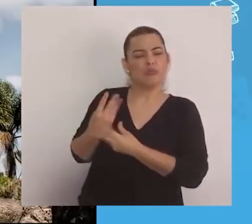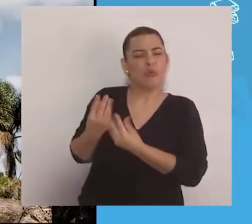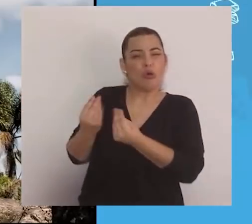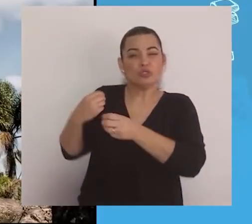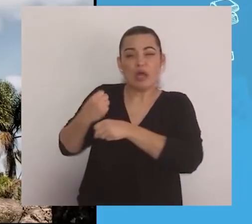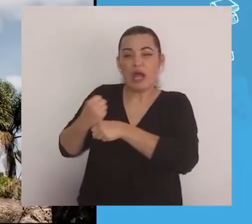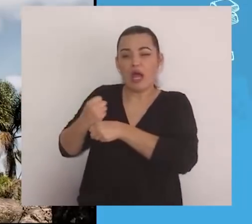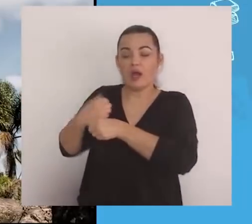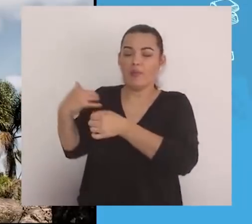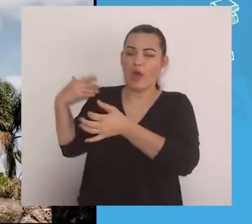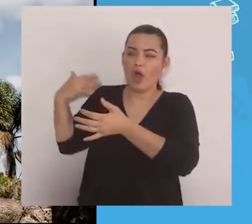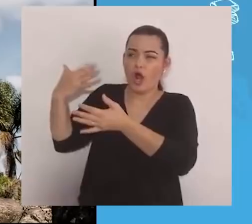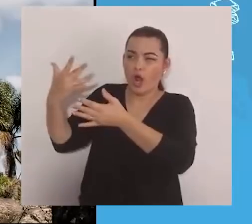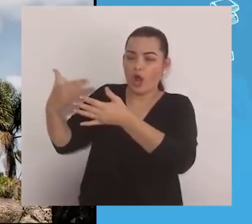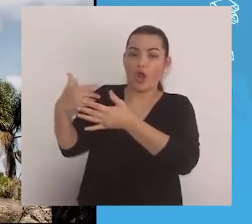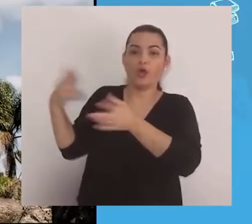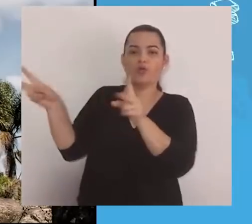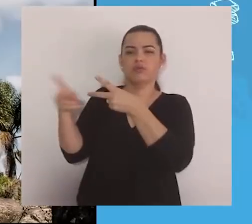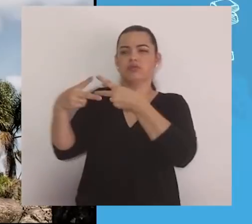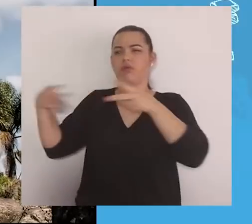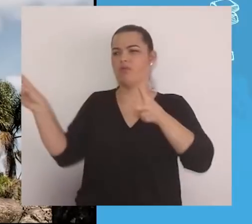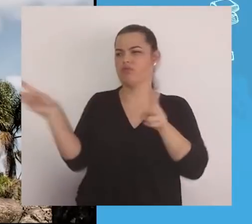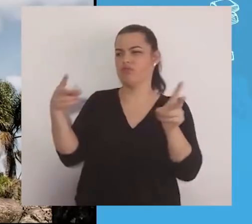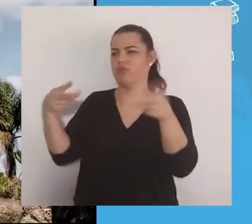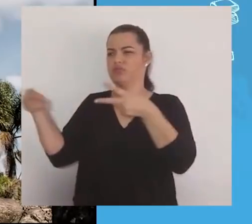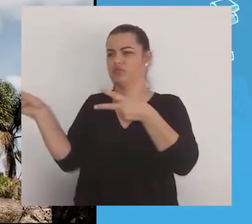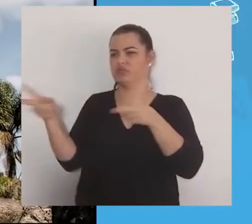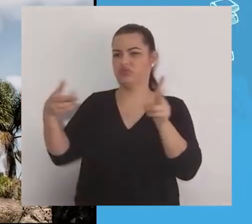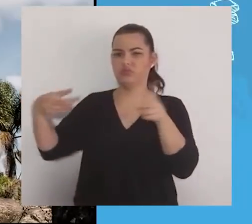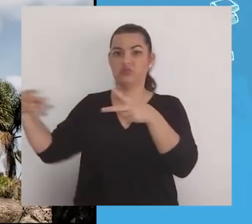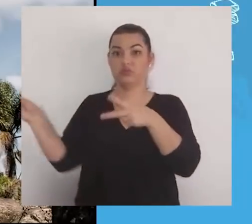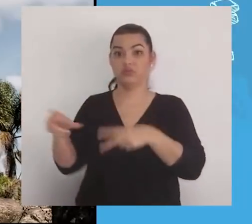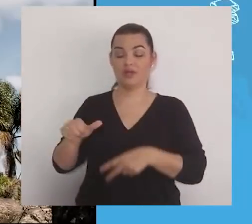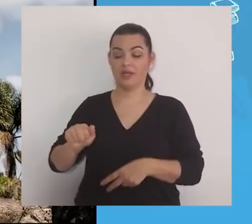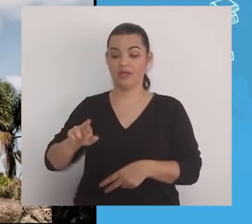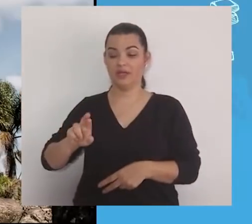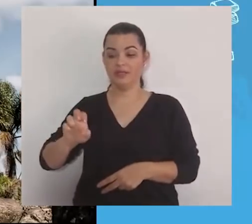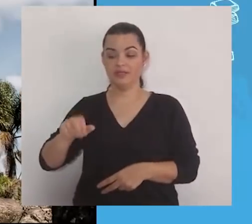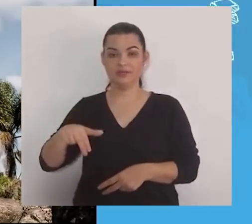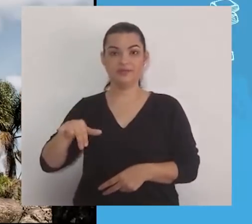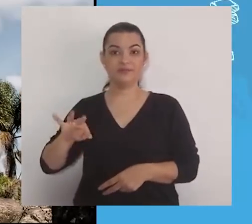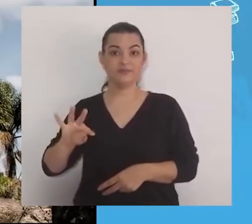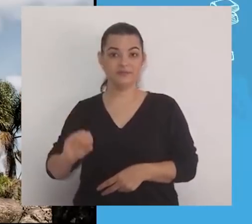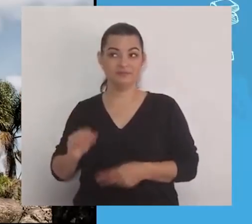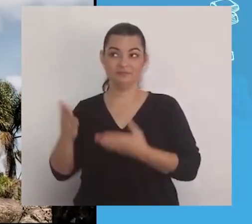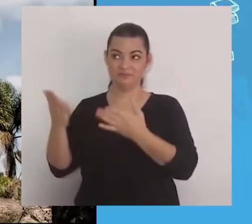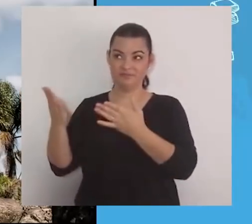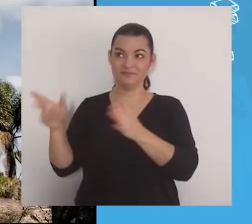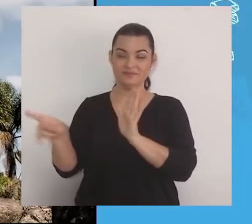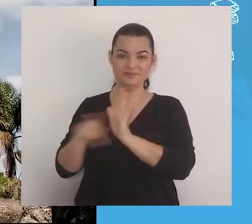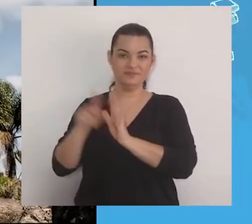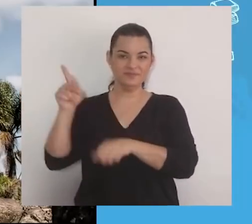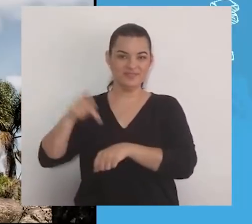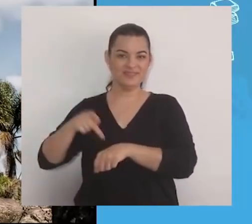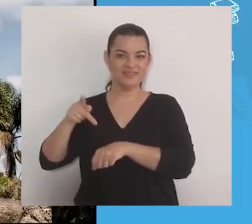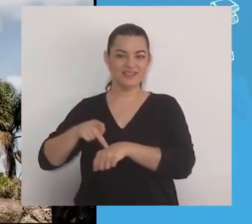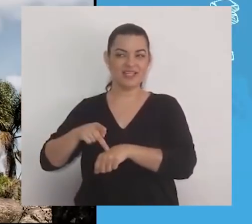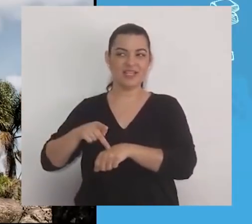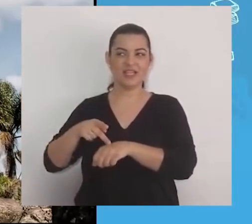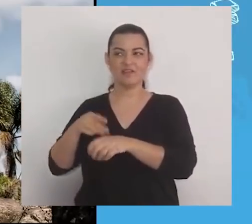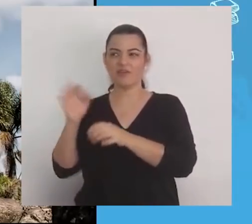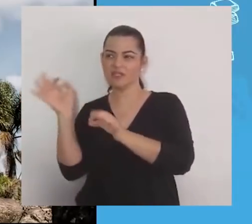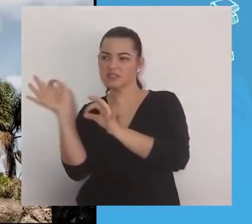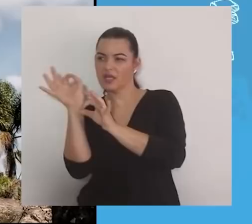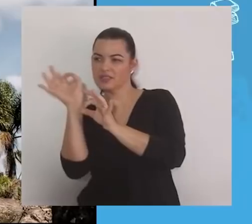de mostrar. E sabe essas rochas esculpidas aí que vocês estão vendo? Essa